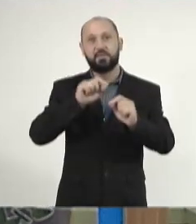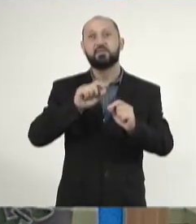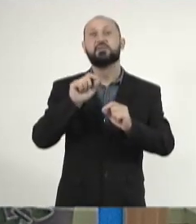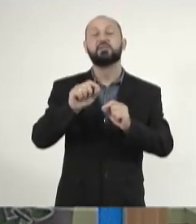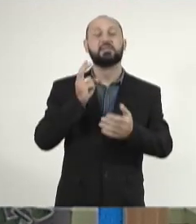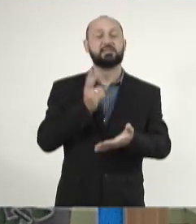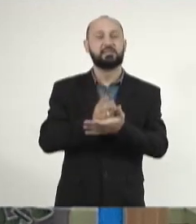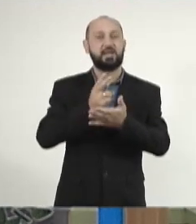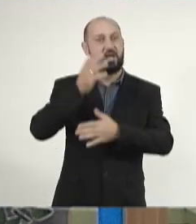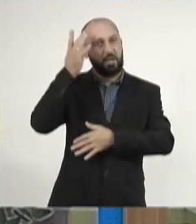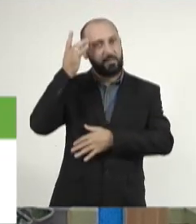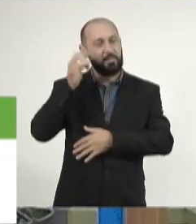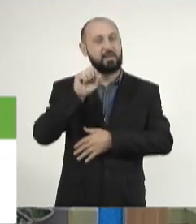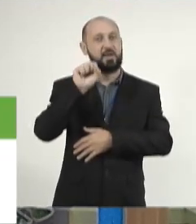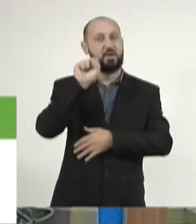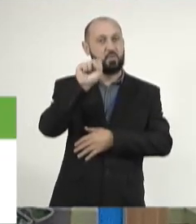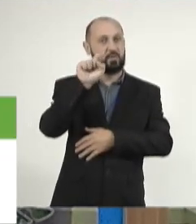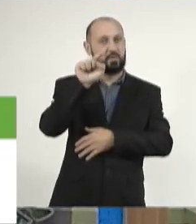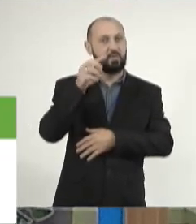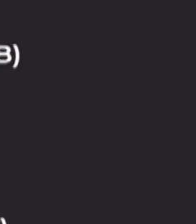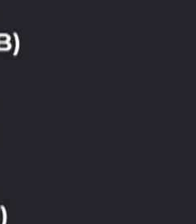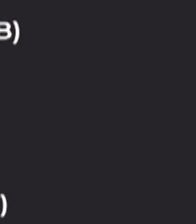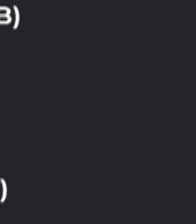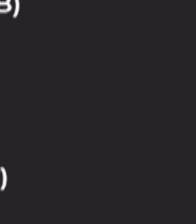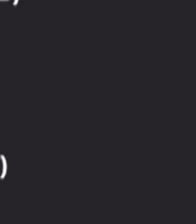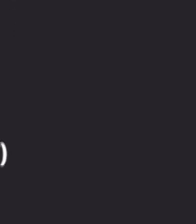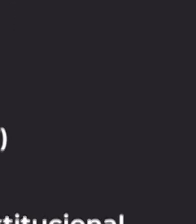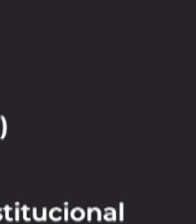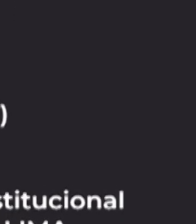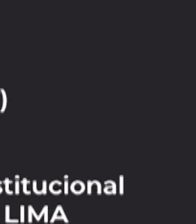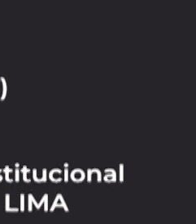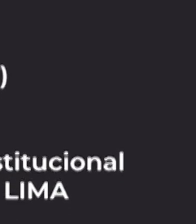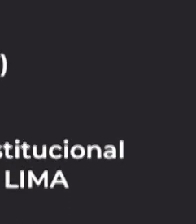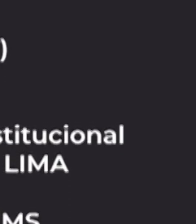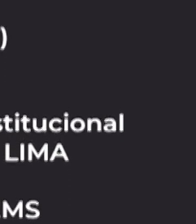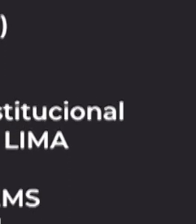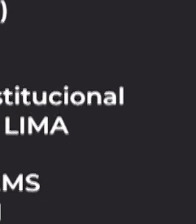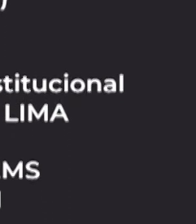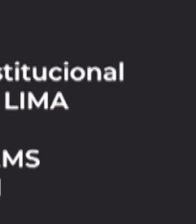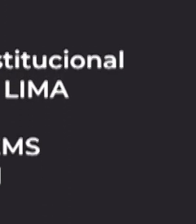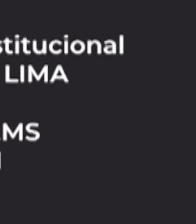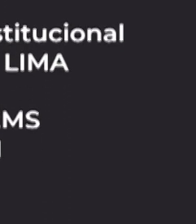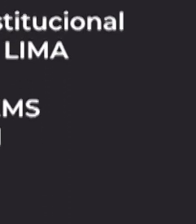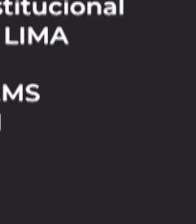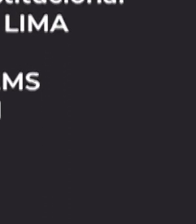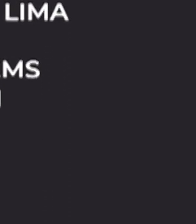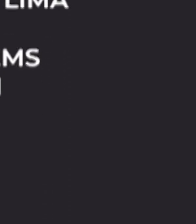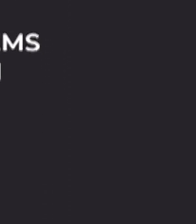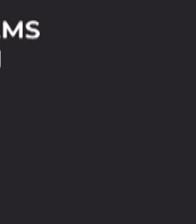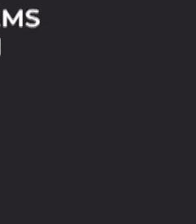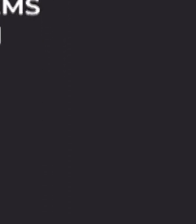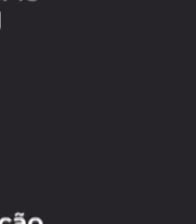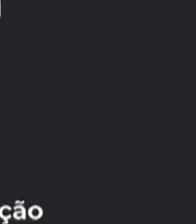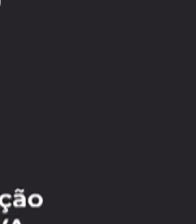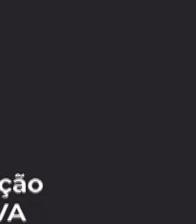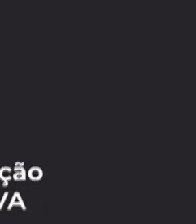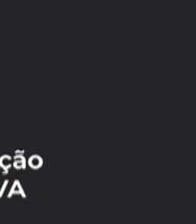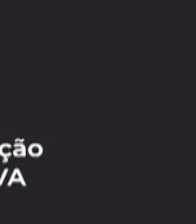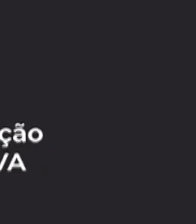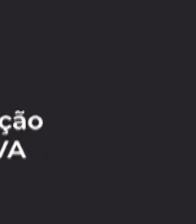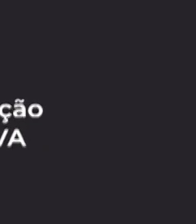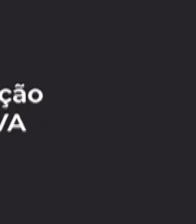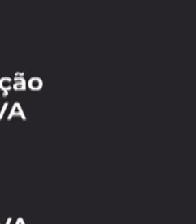primeira secretaria, nossa Secretaria de Infraestrutura, organizou para a gente fazer a plantação de mudas, né, de árvores